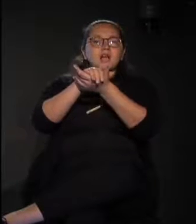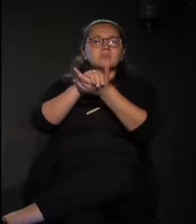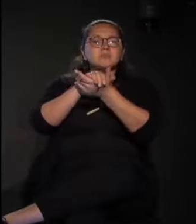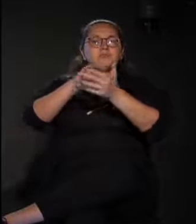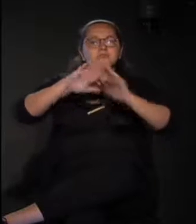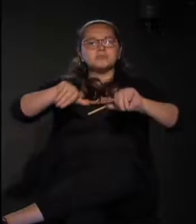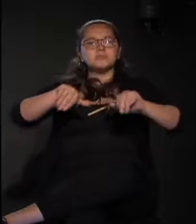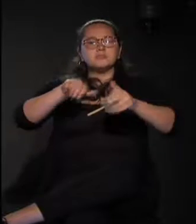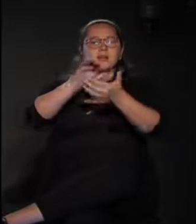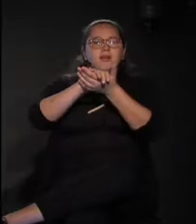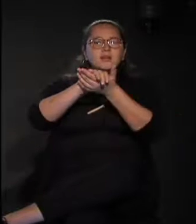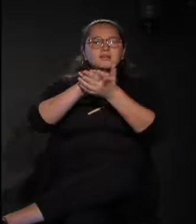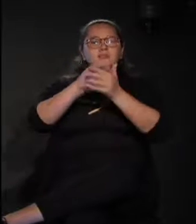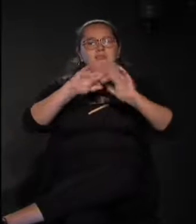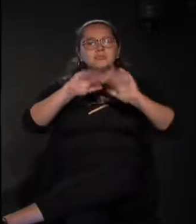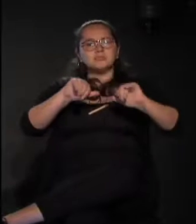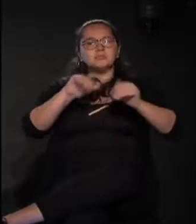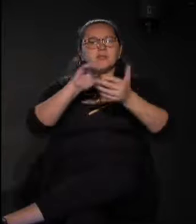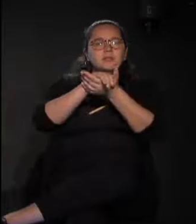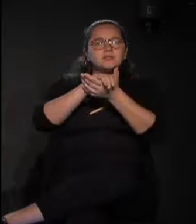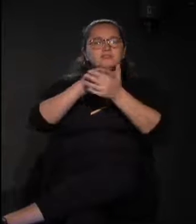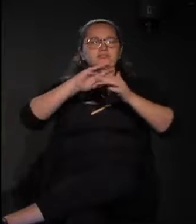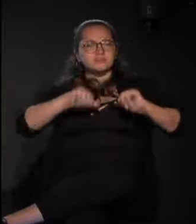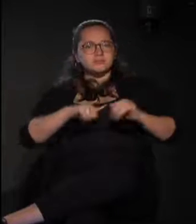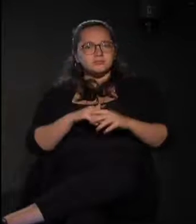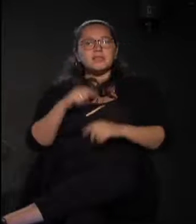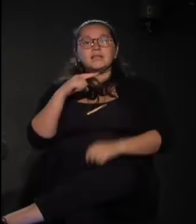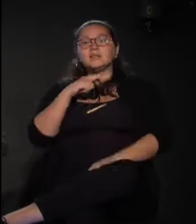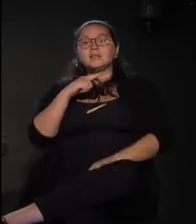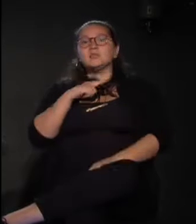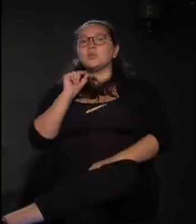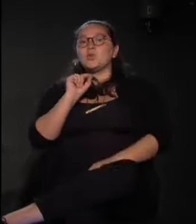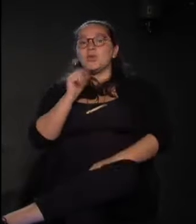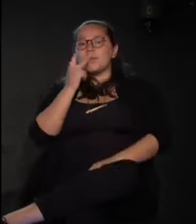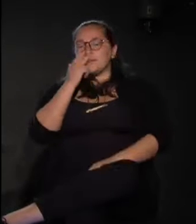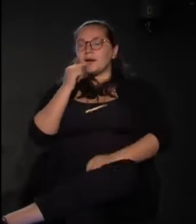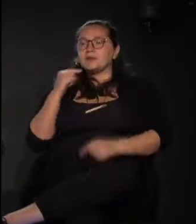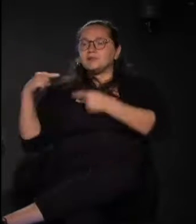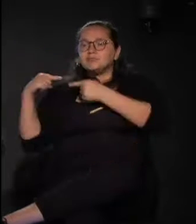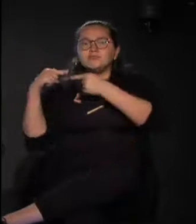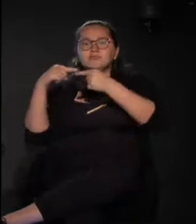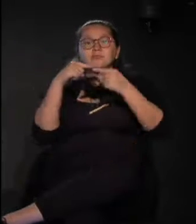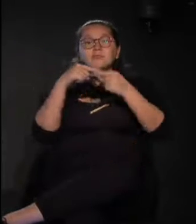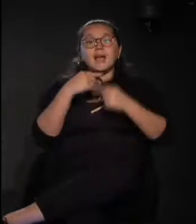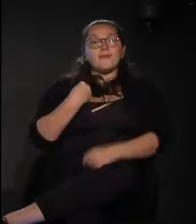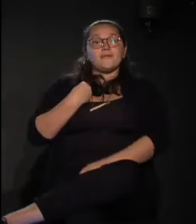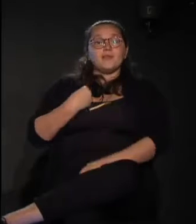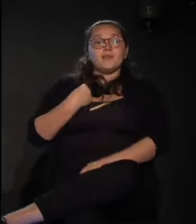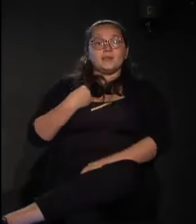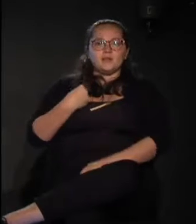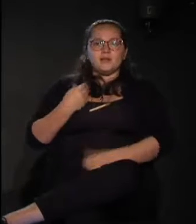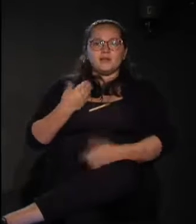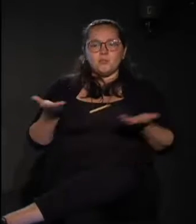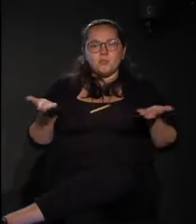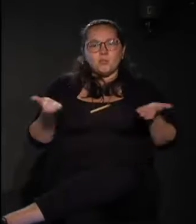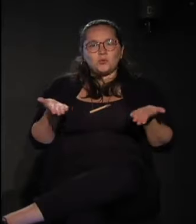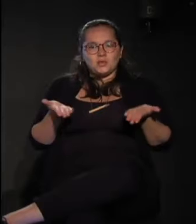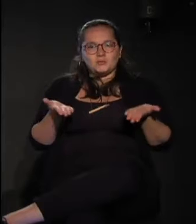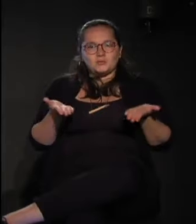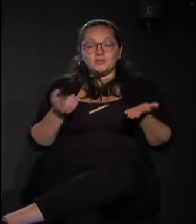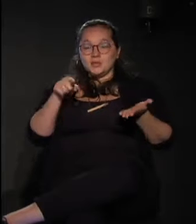amante portanto têm toda uma espécie de em um laço da vida moderna eo livro é um retrato de